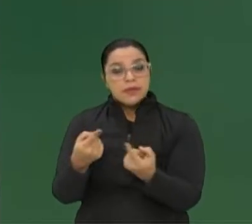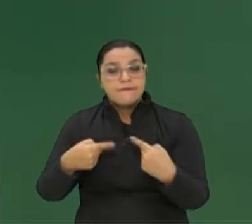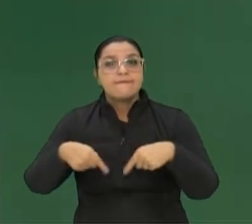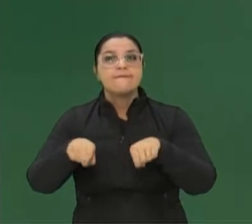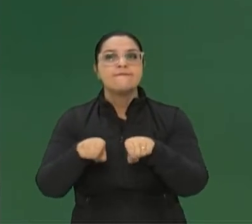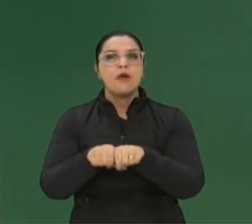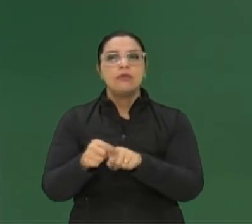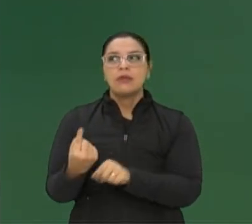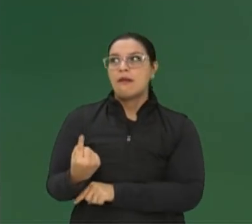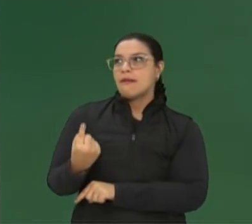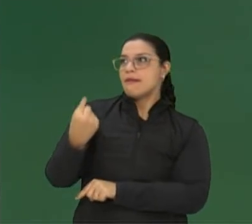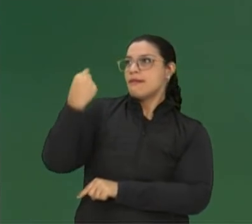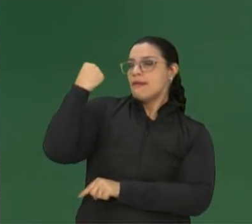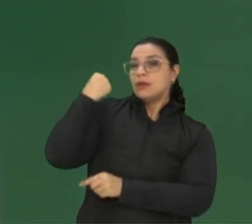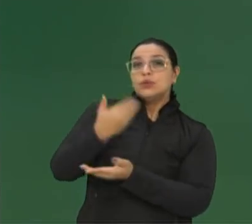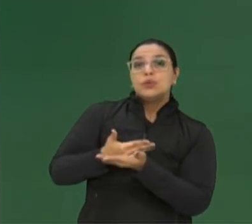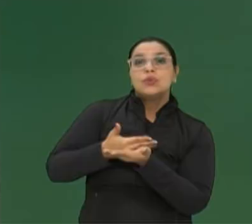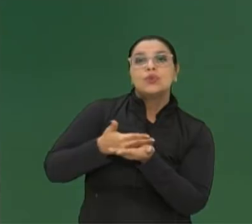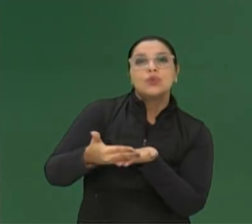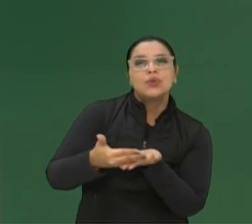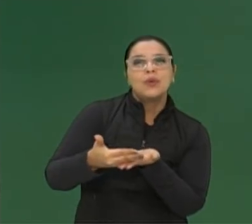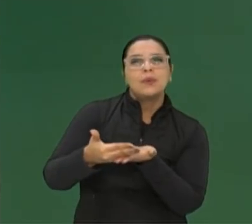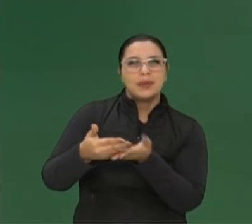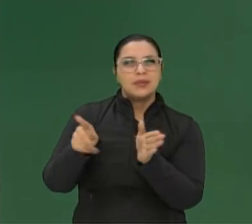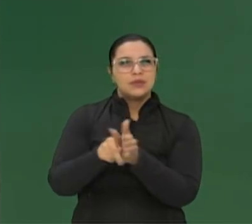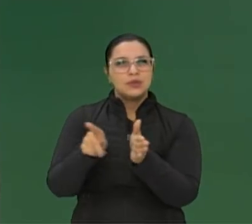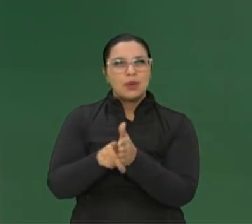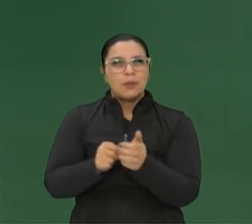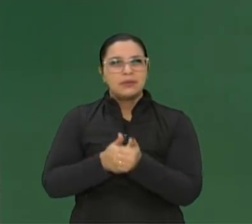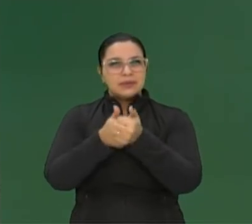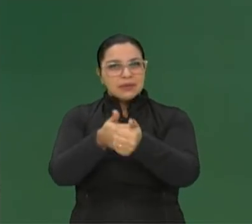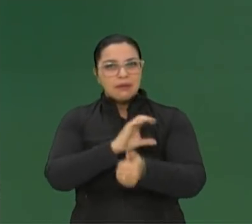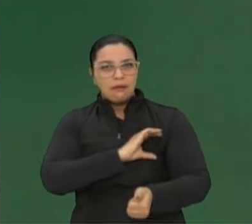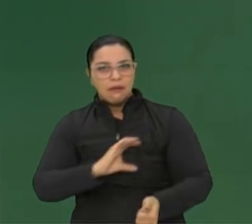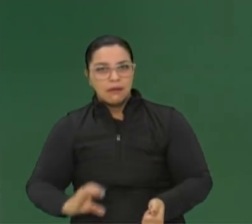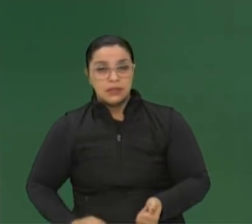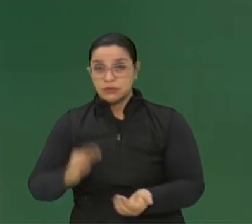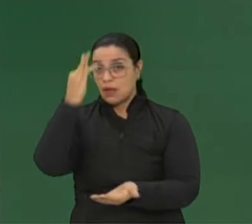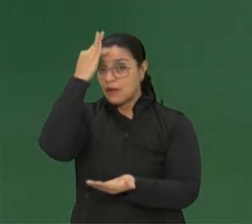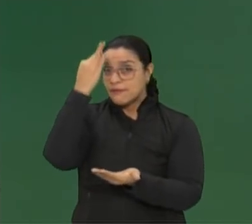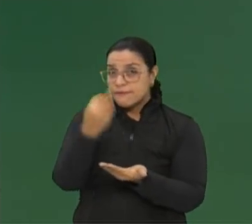às origens do cristianismo, tá? E as virtudes cristãs,